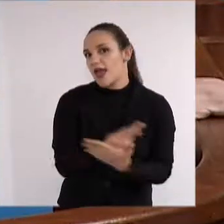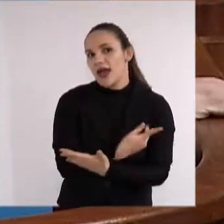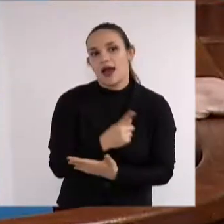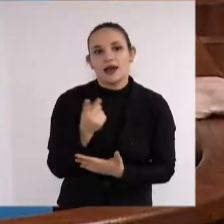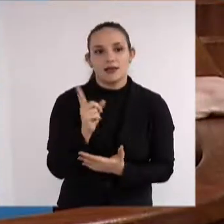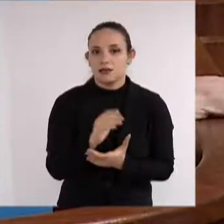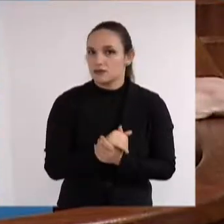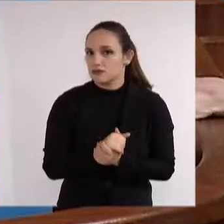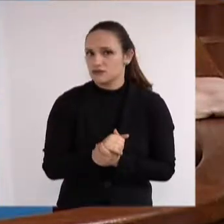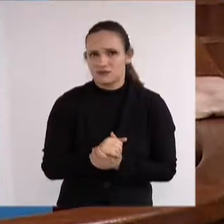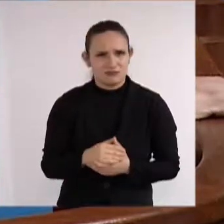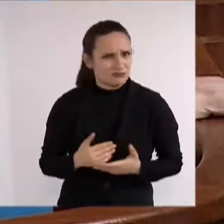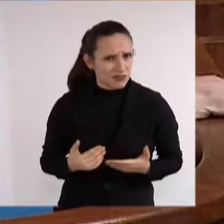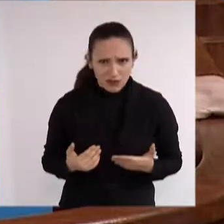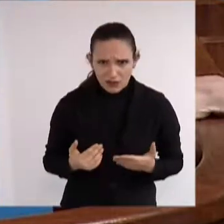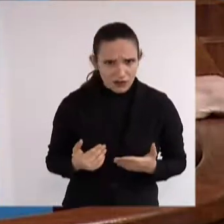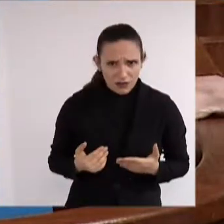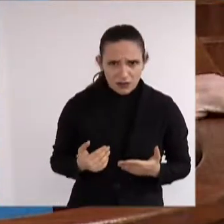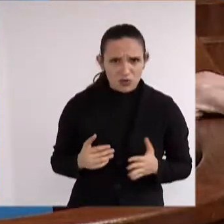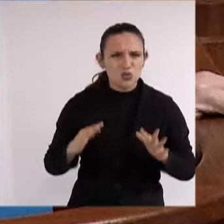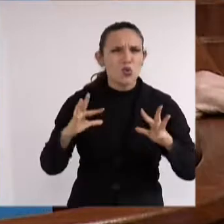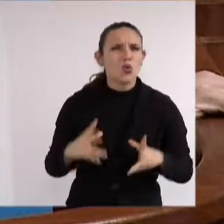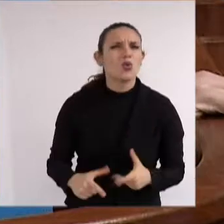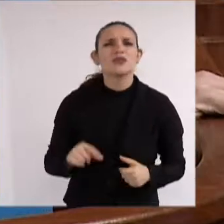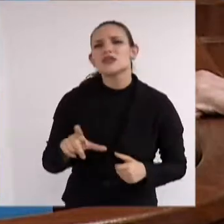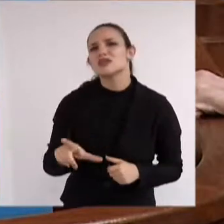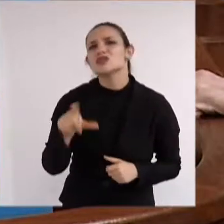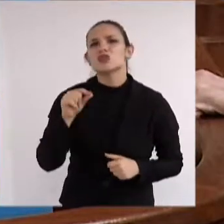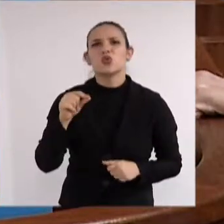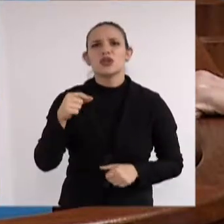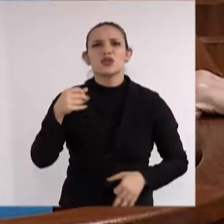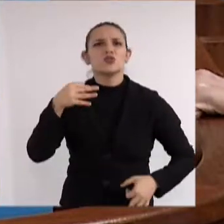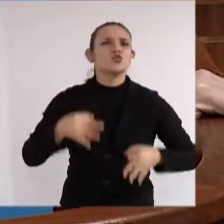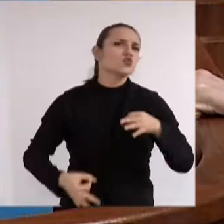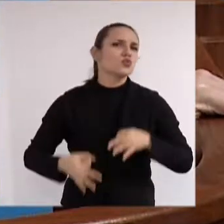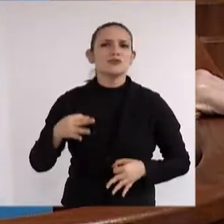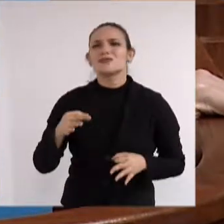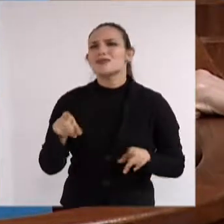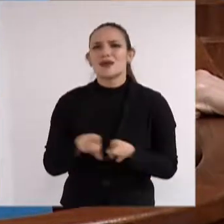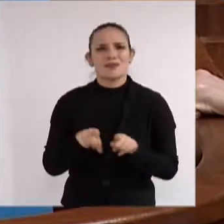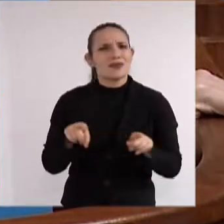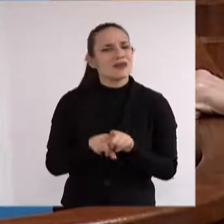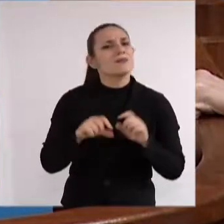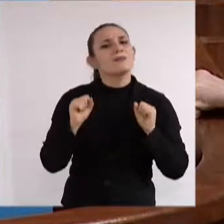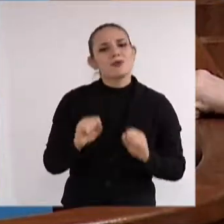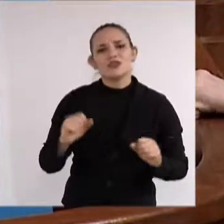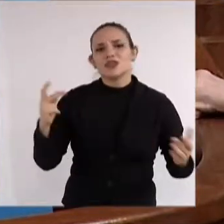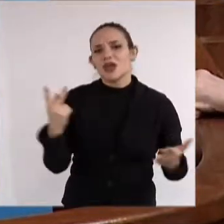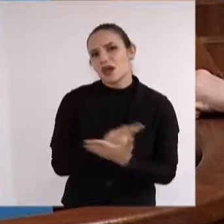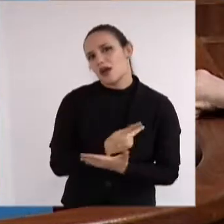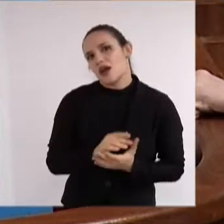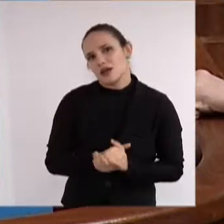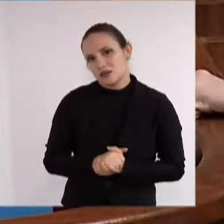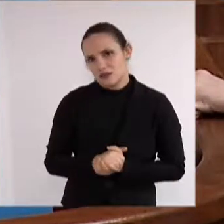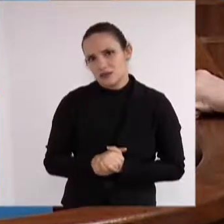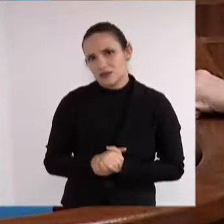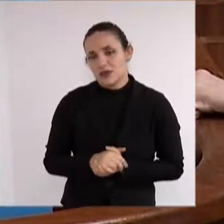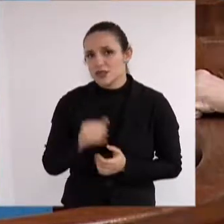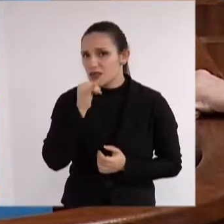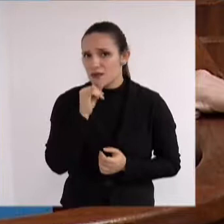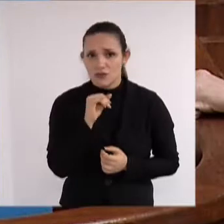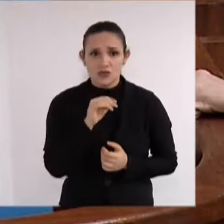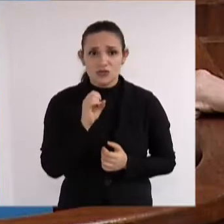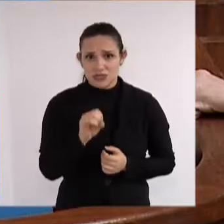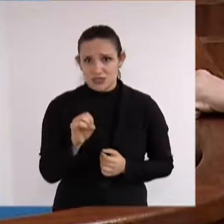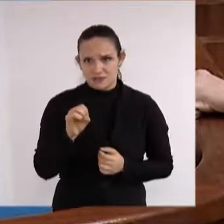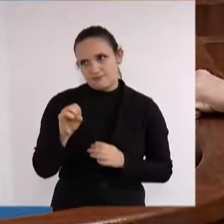não é infalível, senhor presidente, tem uma decisão nem mesmo judicial, porque se decisão de juiz de primeiro grau fosse infalível, não teria necessidade